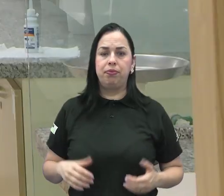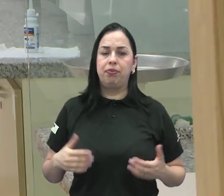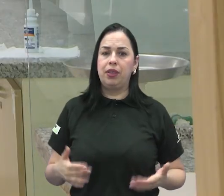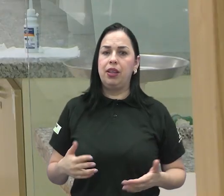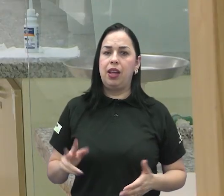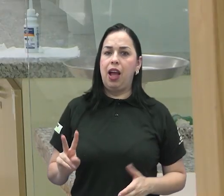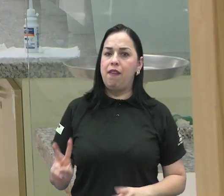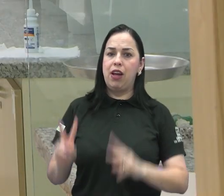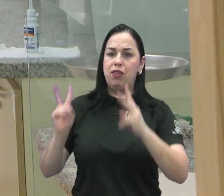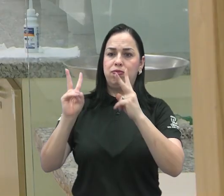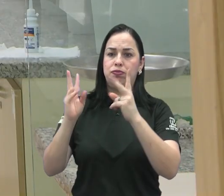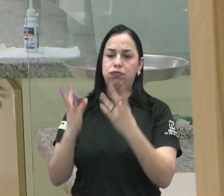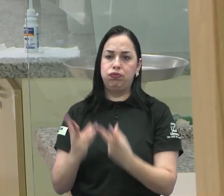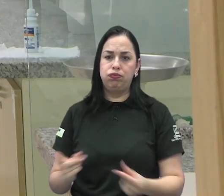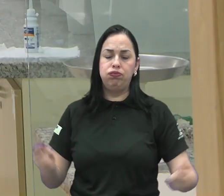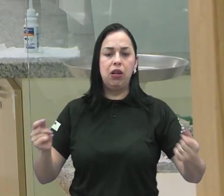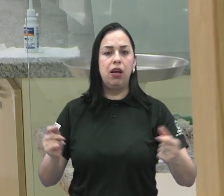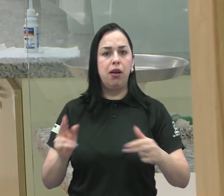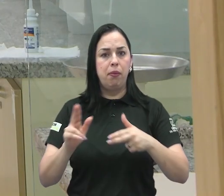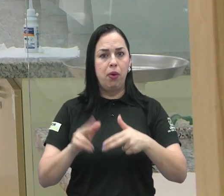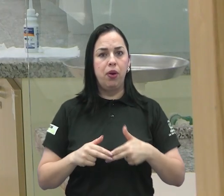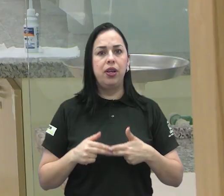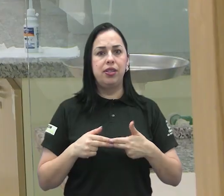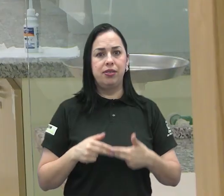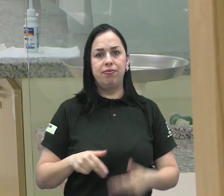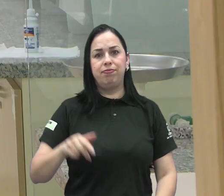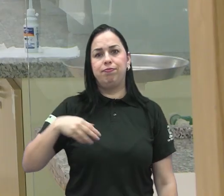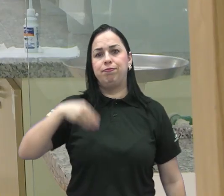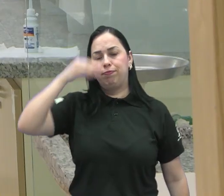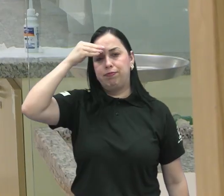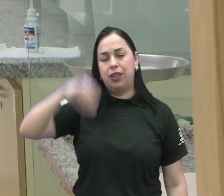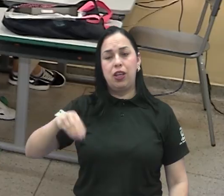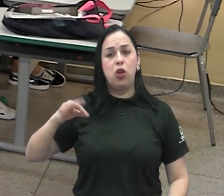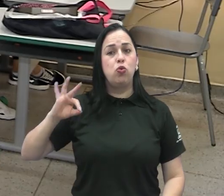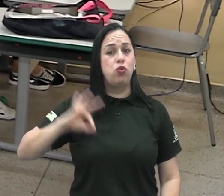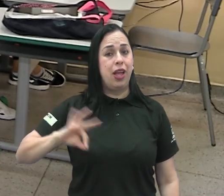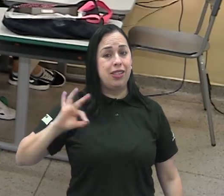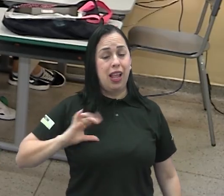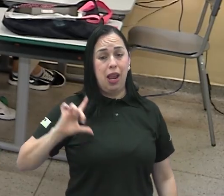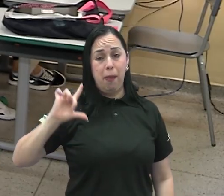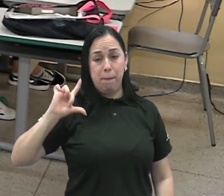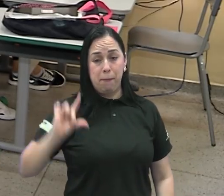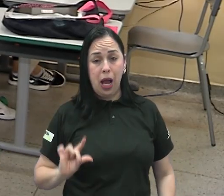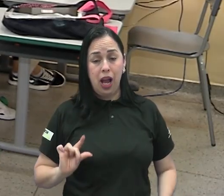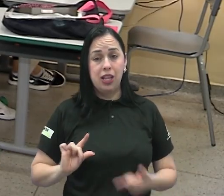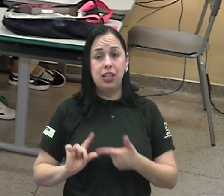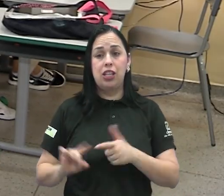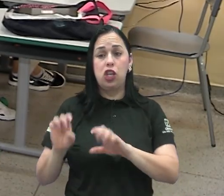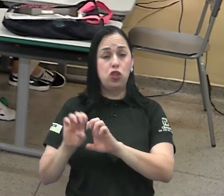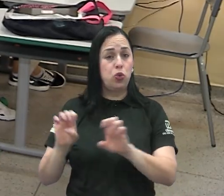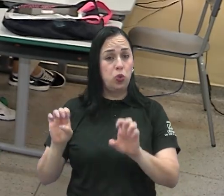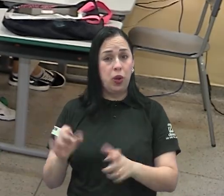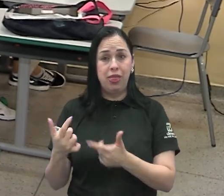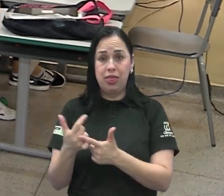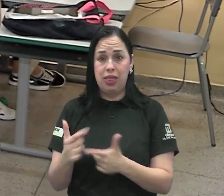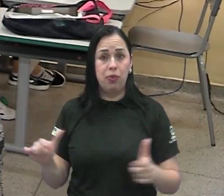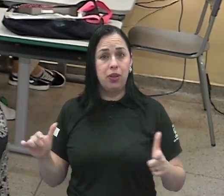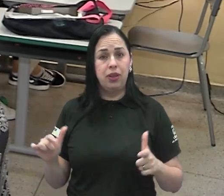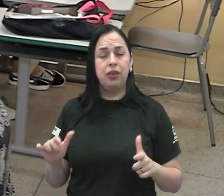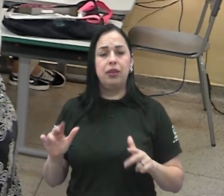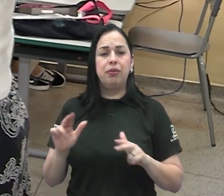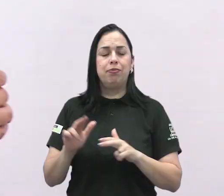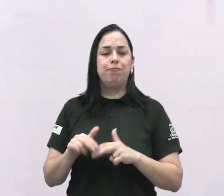A desvalorização da carreira é um dos principais motivos. Salários baixos e a falta de estrutura